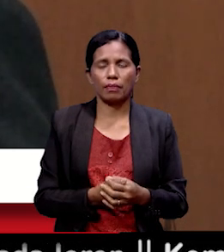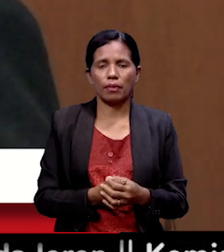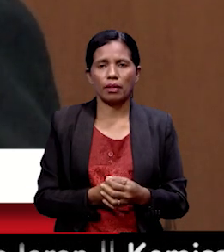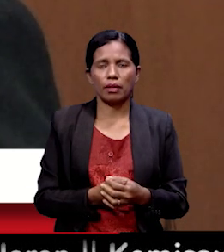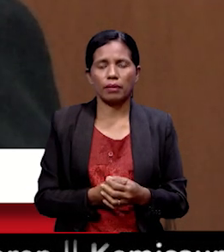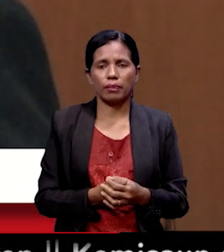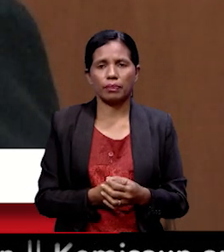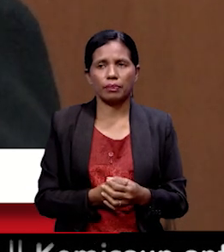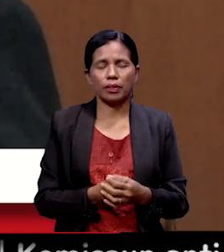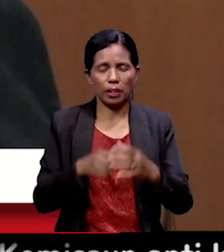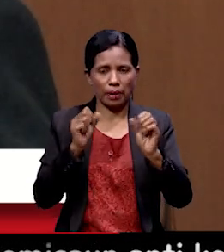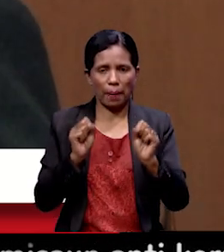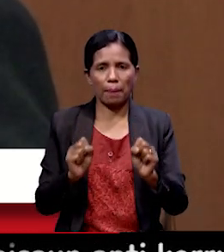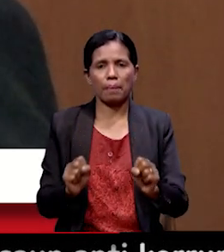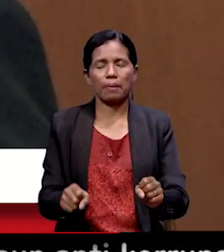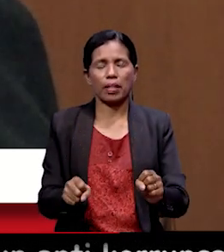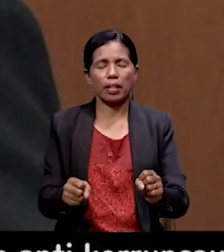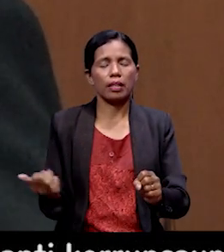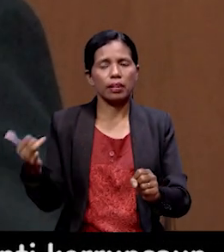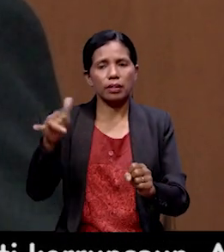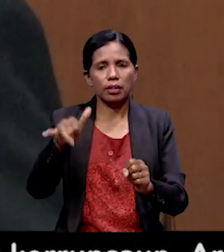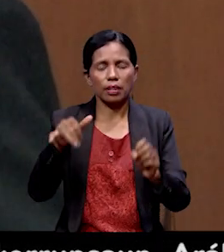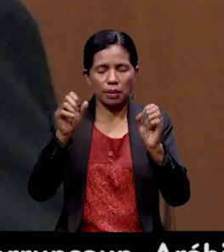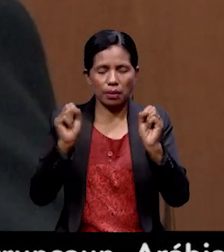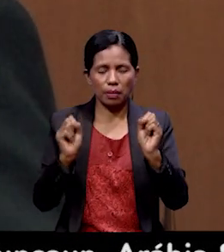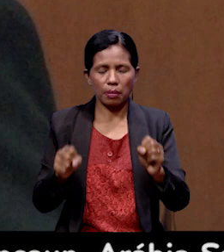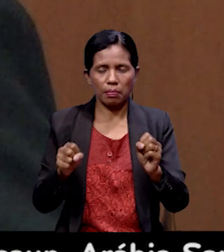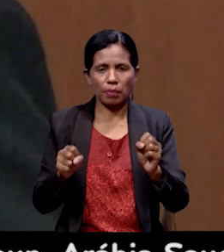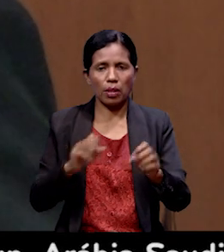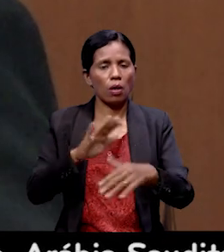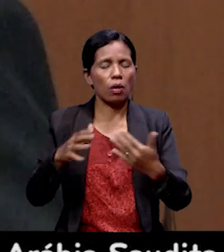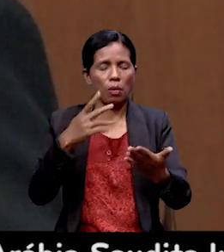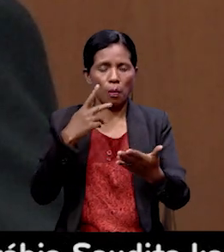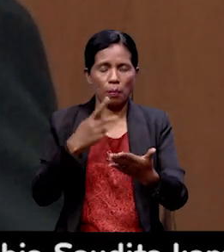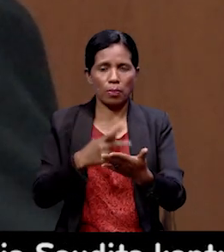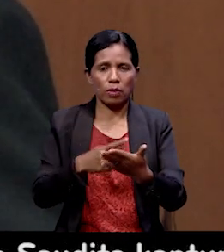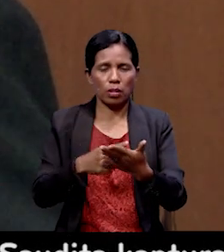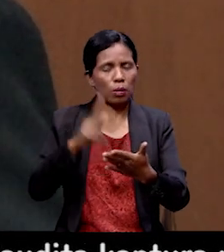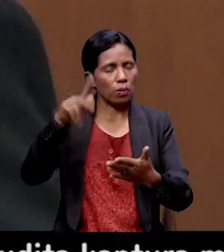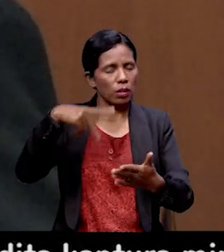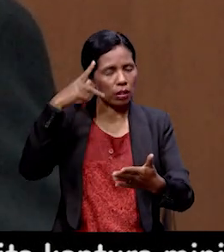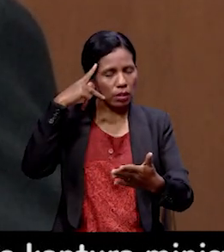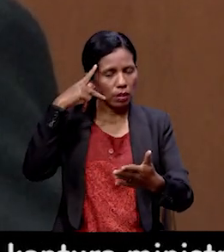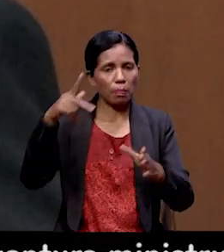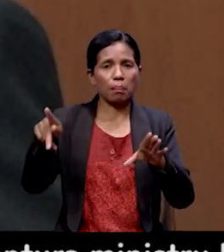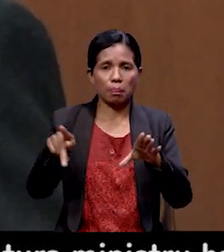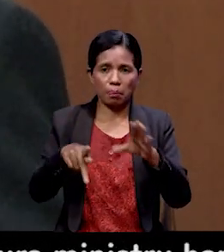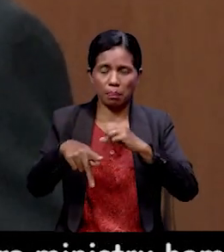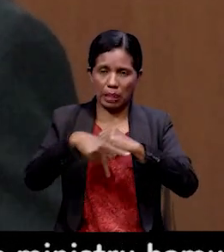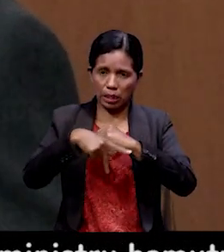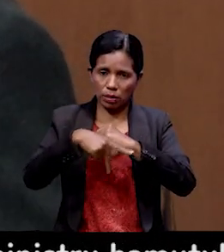imparcialidade, ato não é ser belatinze, projetos políticos ser não é, partido ser a ser oferece ba, e